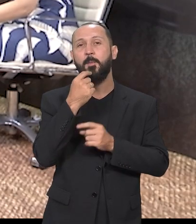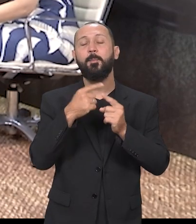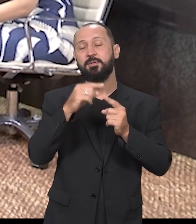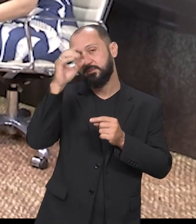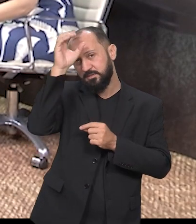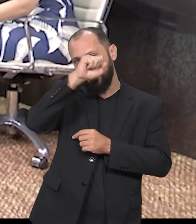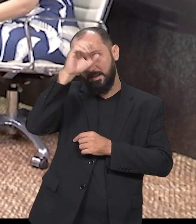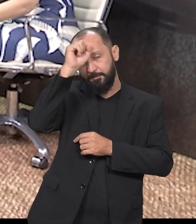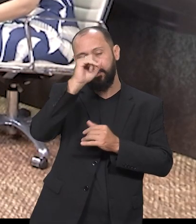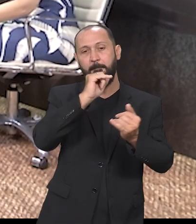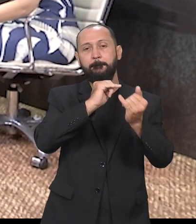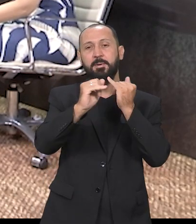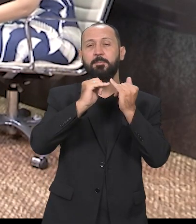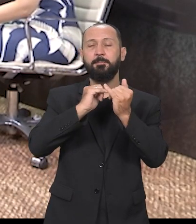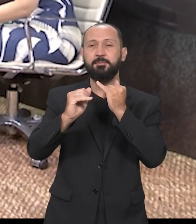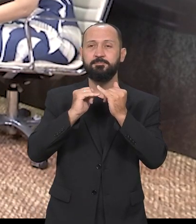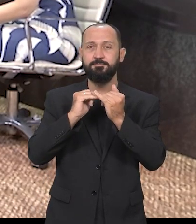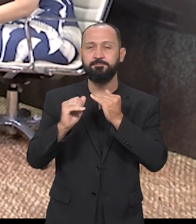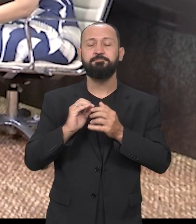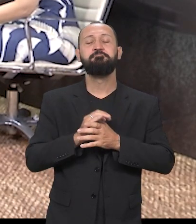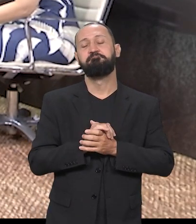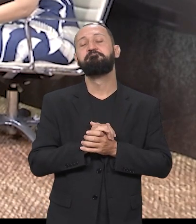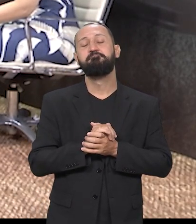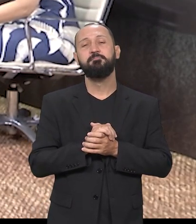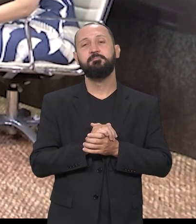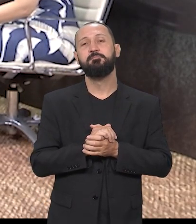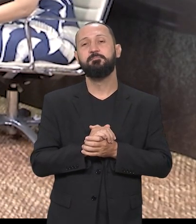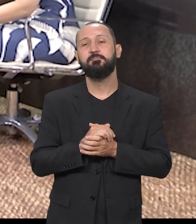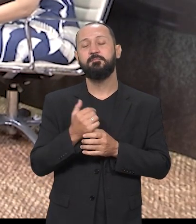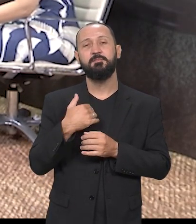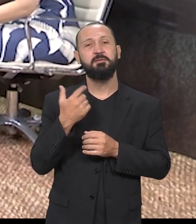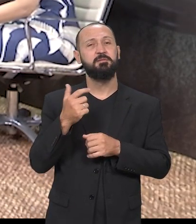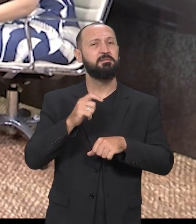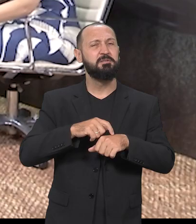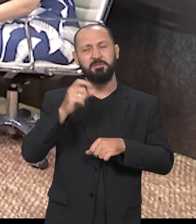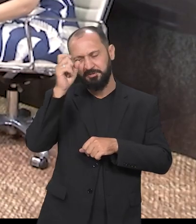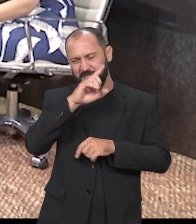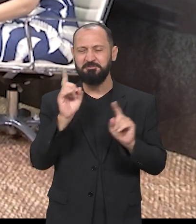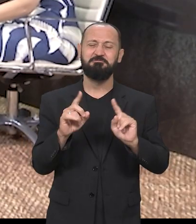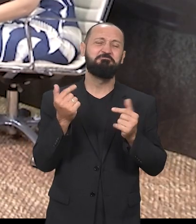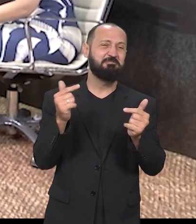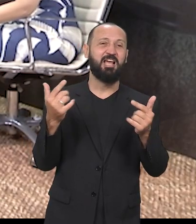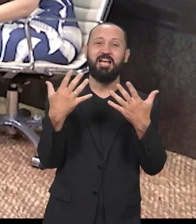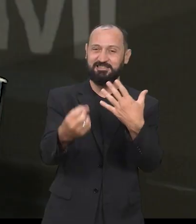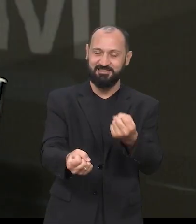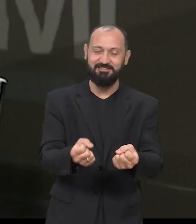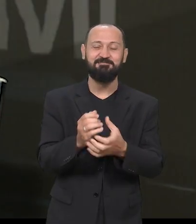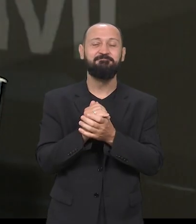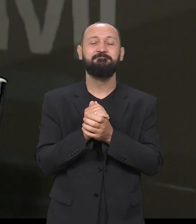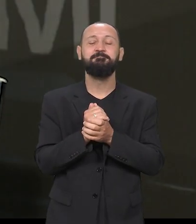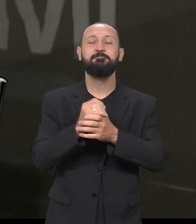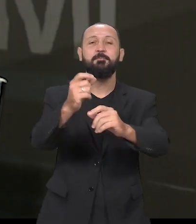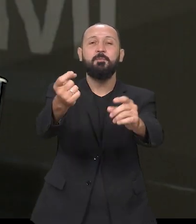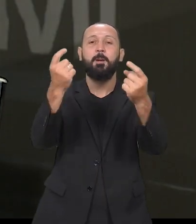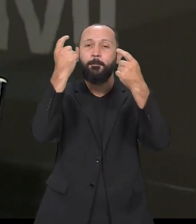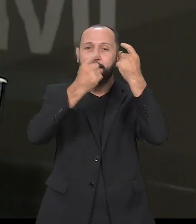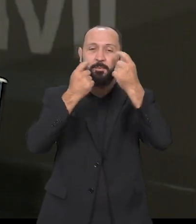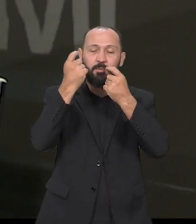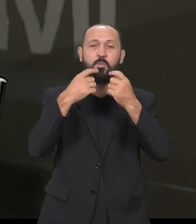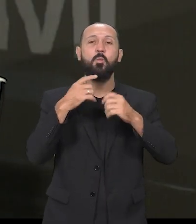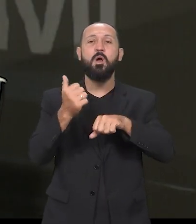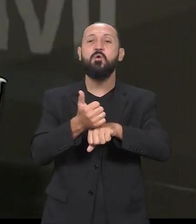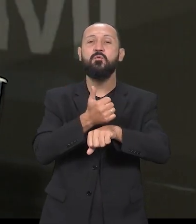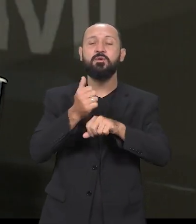que você aprende um pouquinho de cada setor ali. Exato. Para mim não tem tempo ruim, eu vou... E a preocupação, Rafaela,